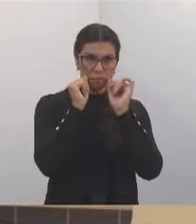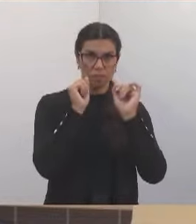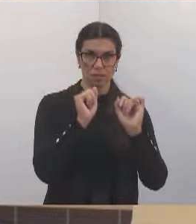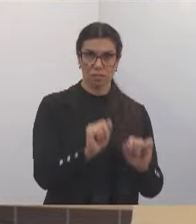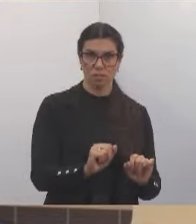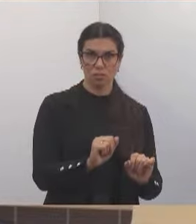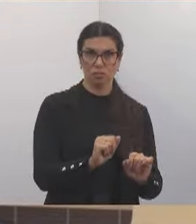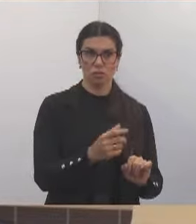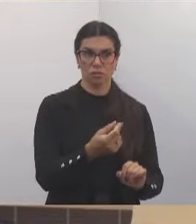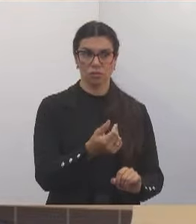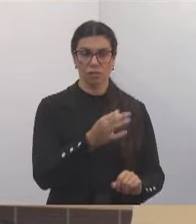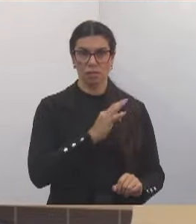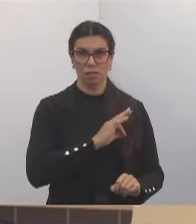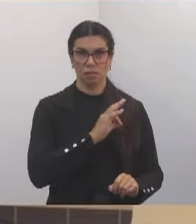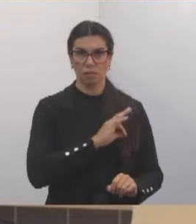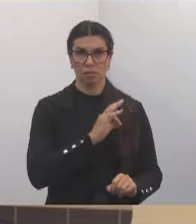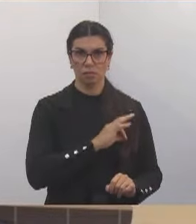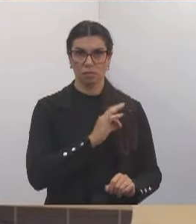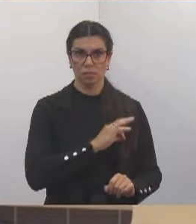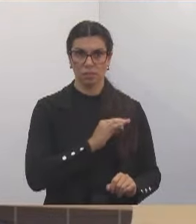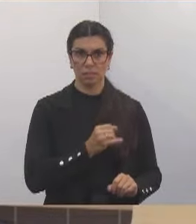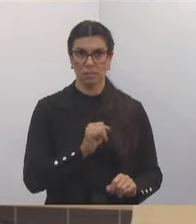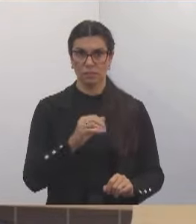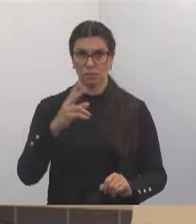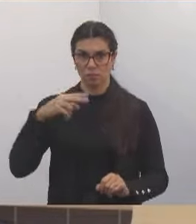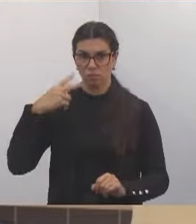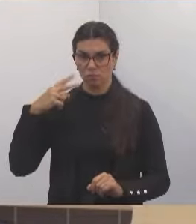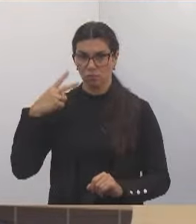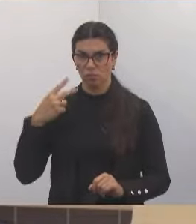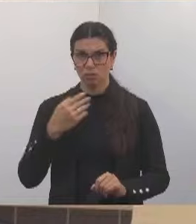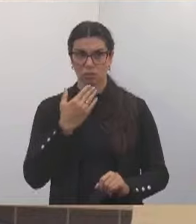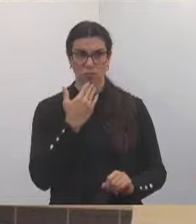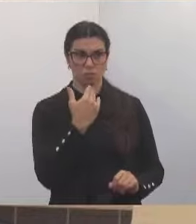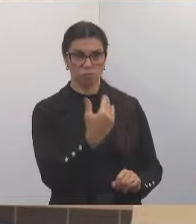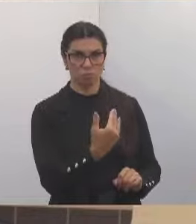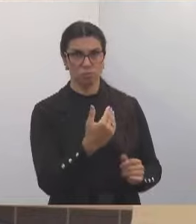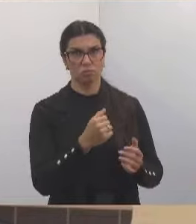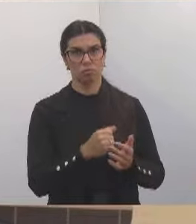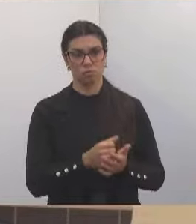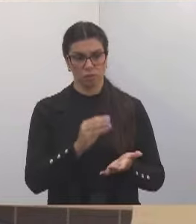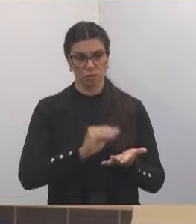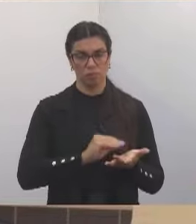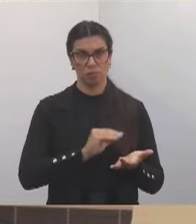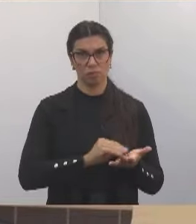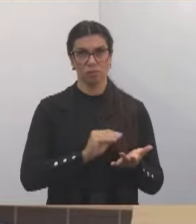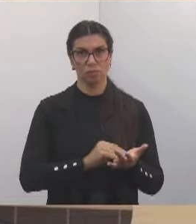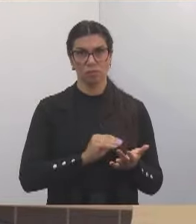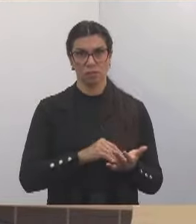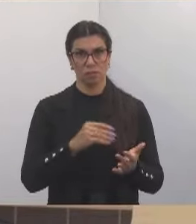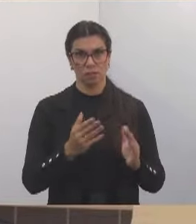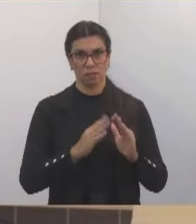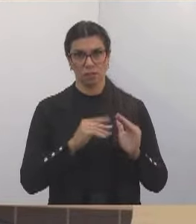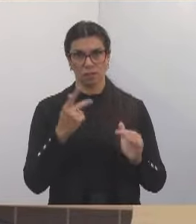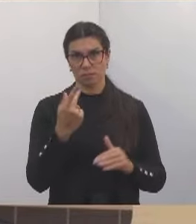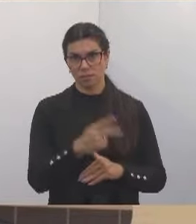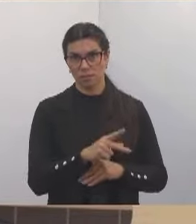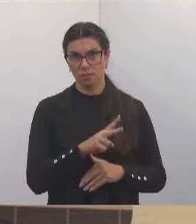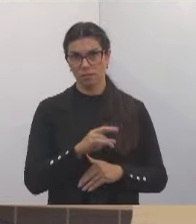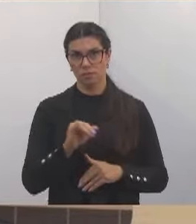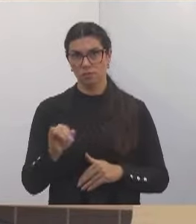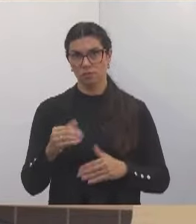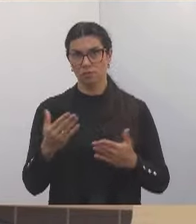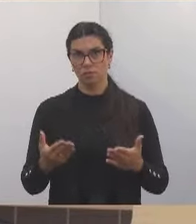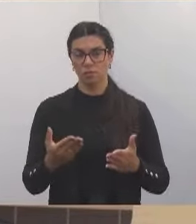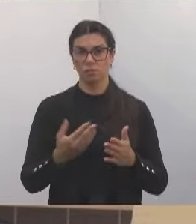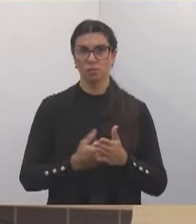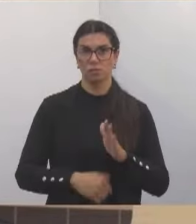mesa da família dele, eu não tenho dúvida disso, eu não tenho dúvida. Então, quando eu proponho um projeto dessa